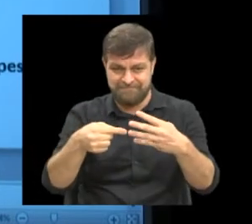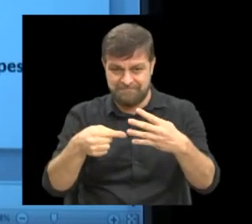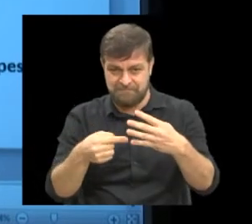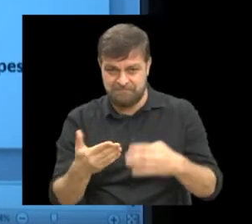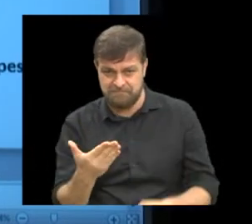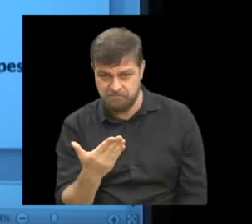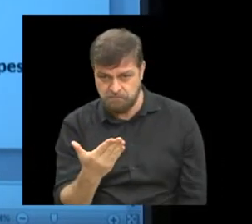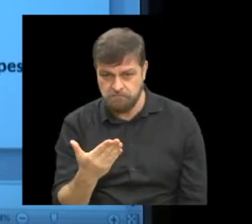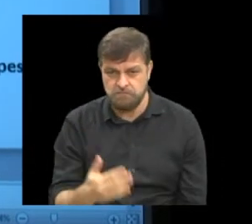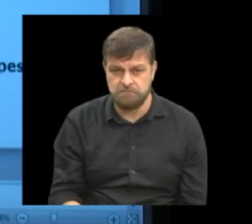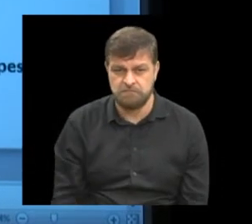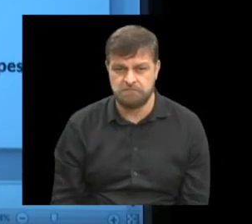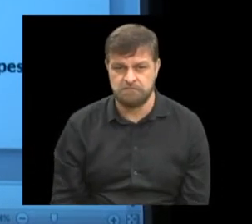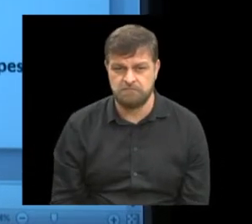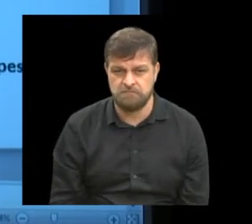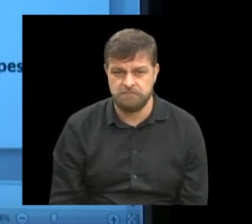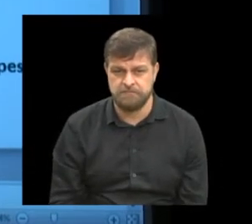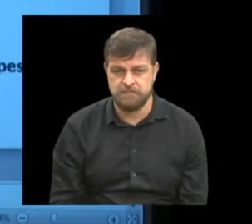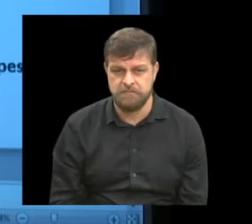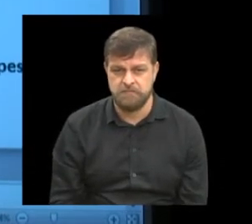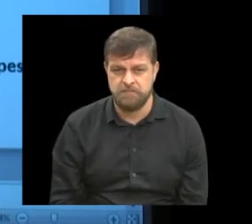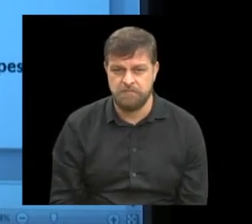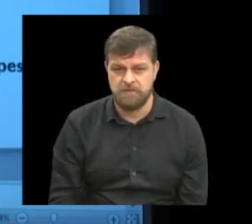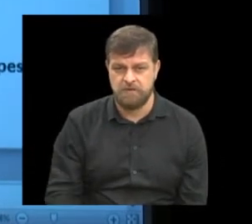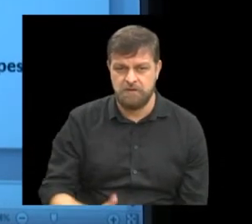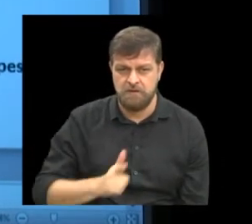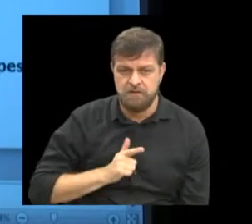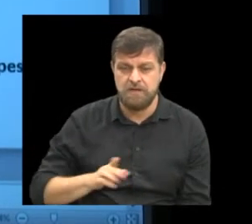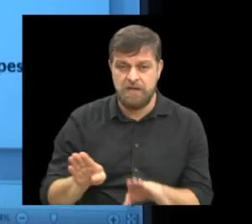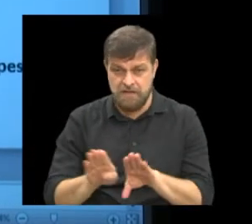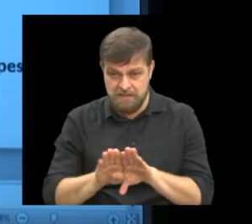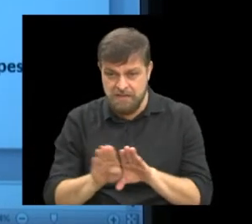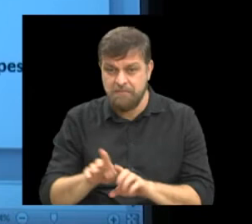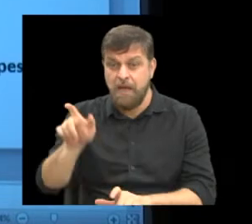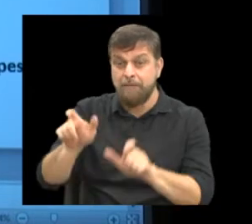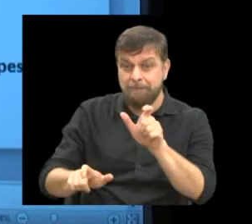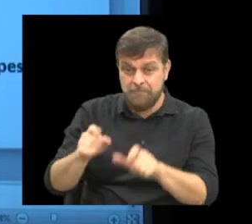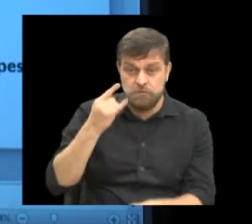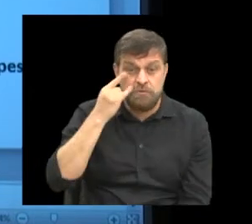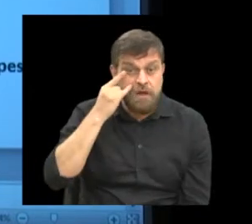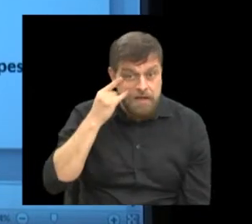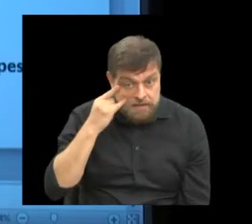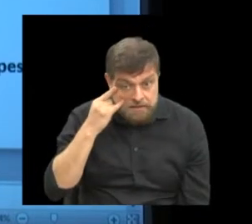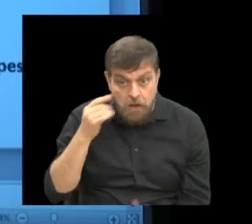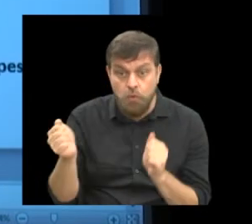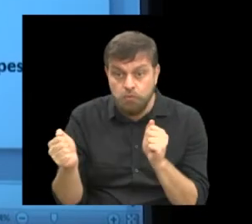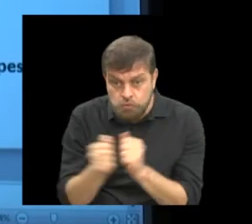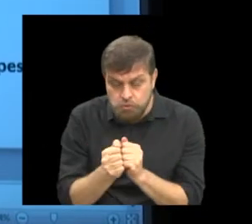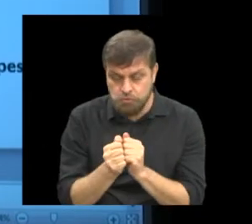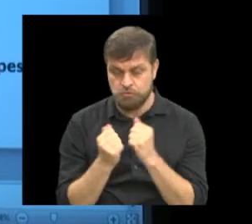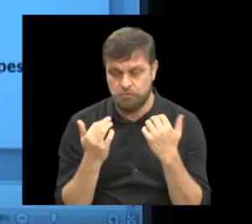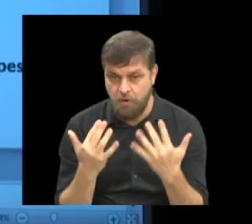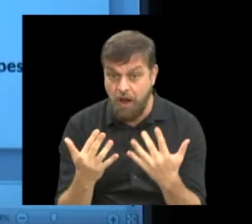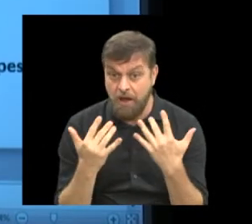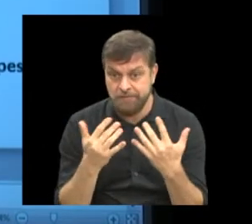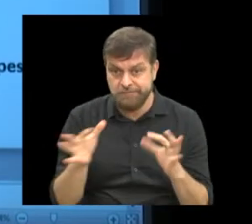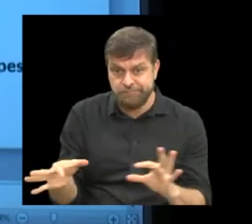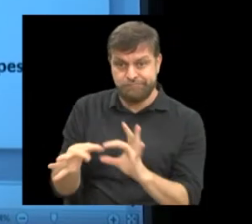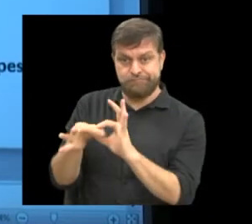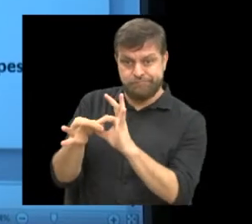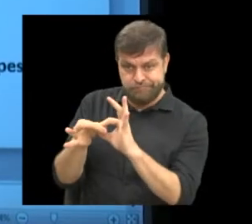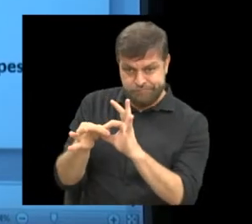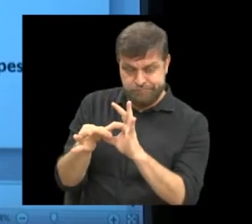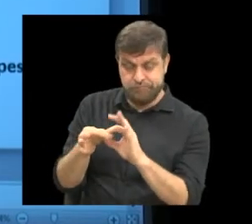de Lange, síndrome de West. Nós estamos com alguns casos de síndrome de Down, né, que tem o autismo também associado, né,